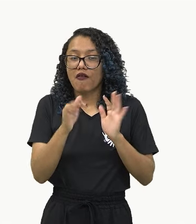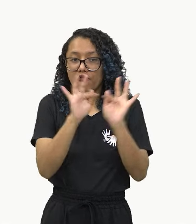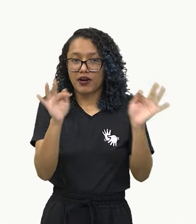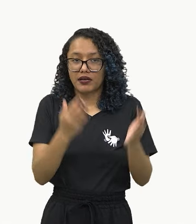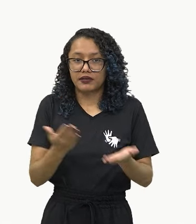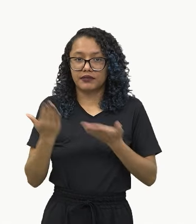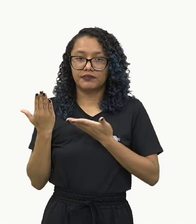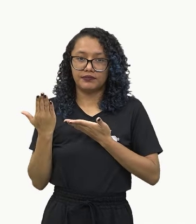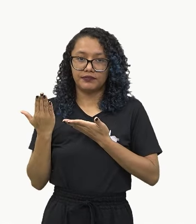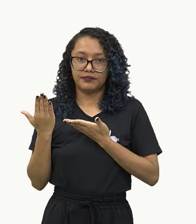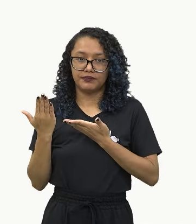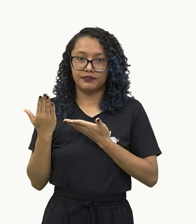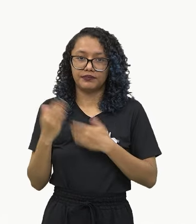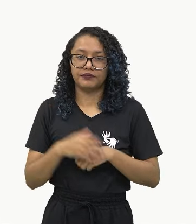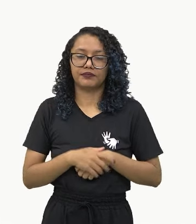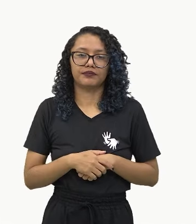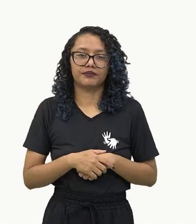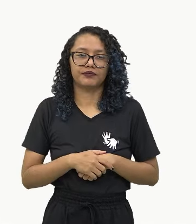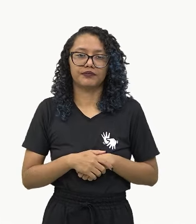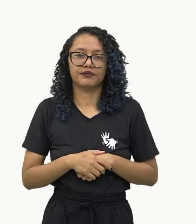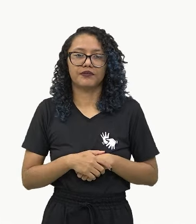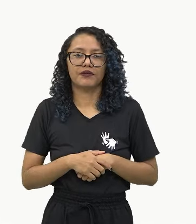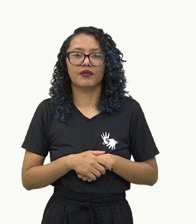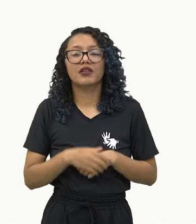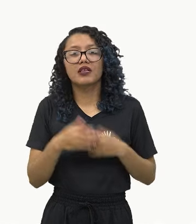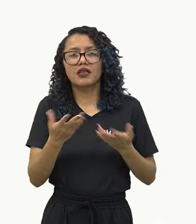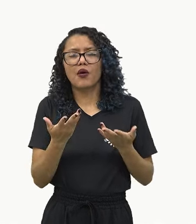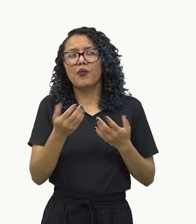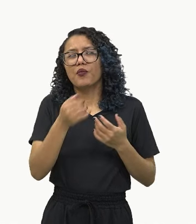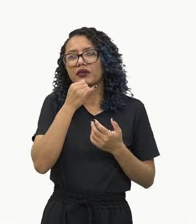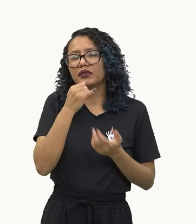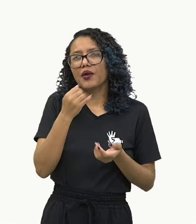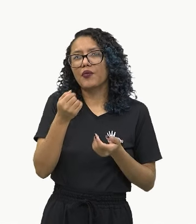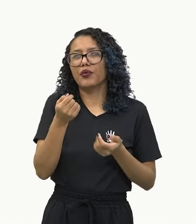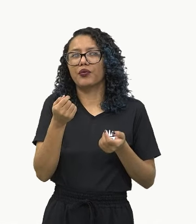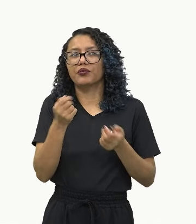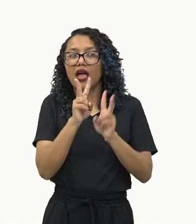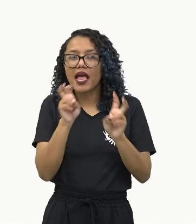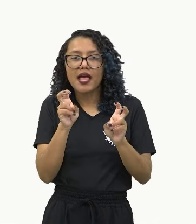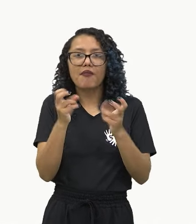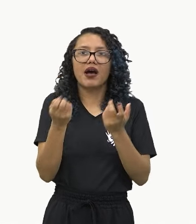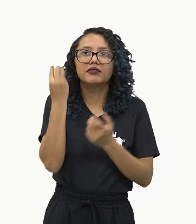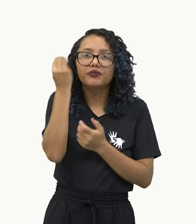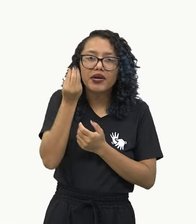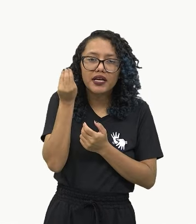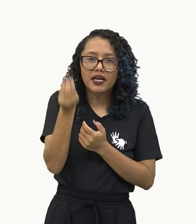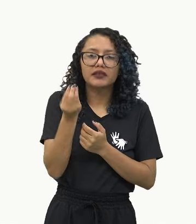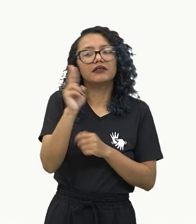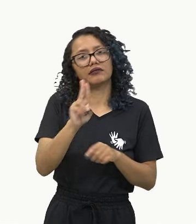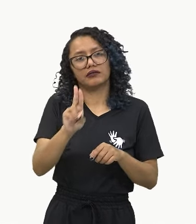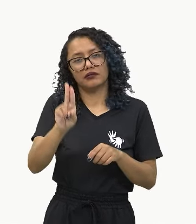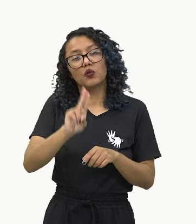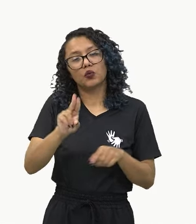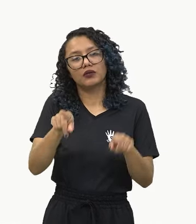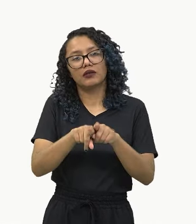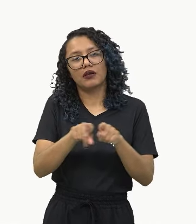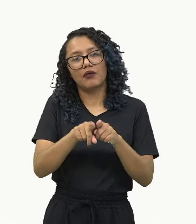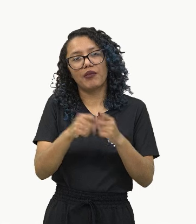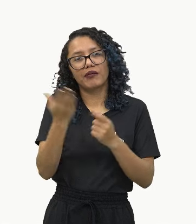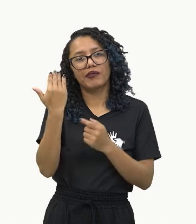vez à Espanha? Então, quando eu quero falar sobre experiências que a pessoa viveu, eu utilizo também o pretérito